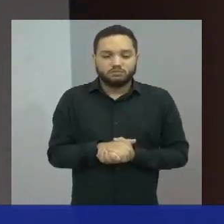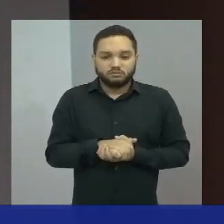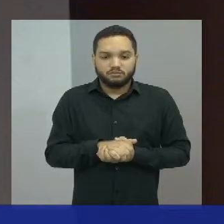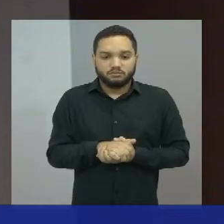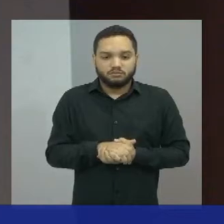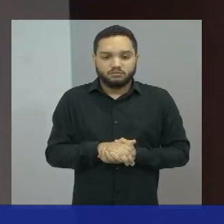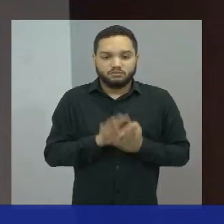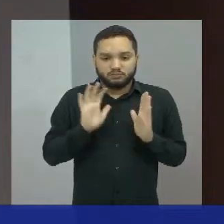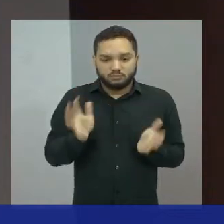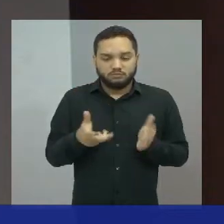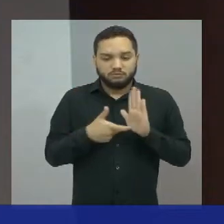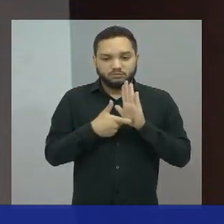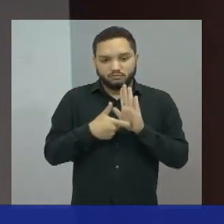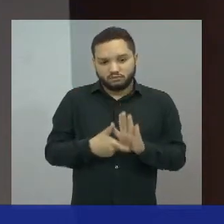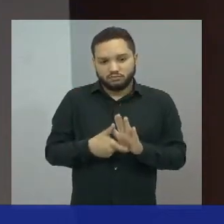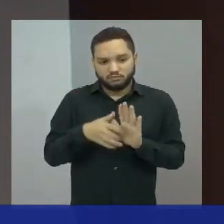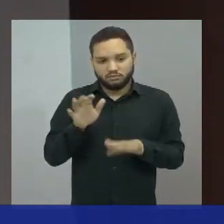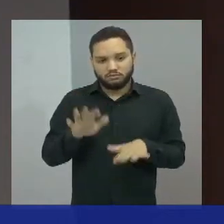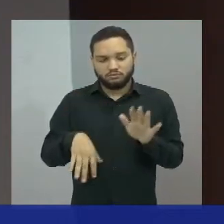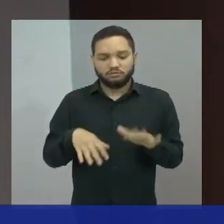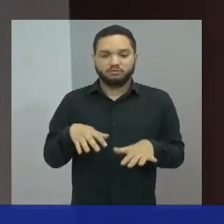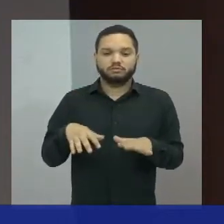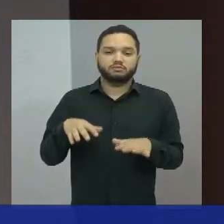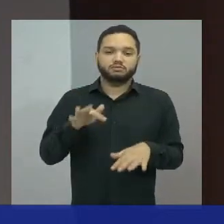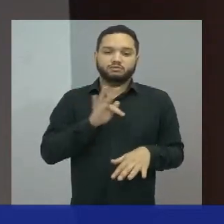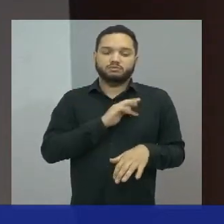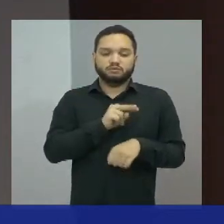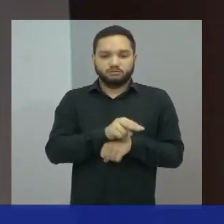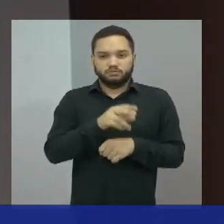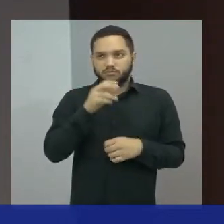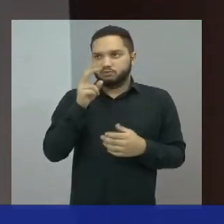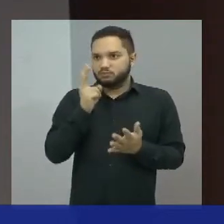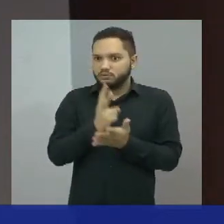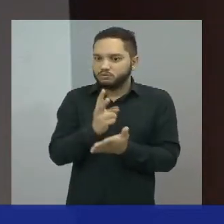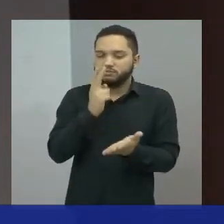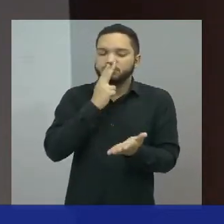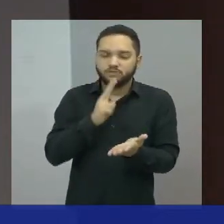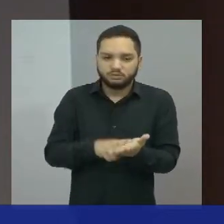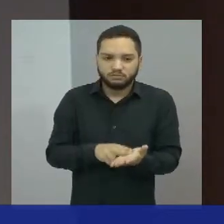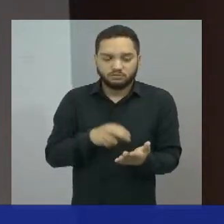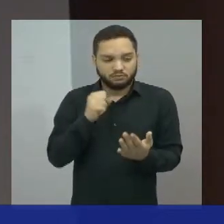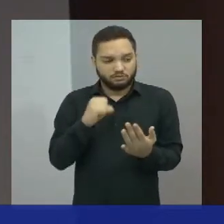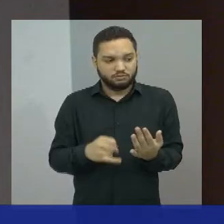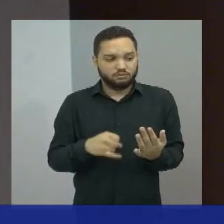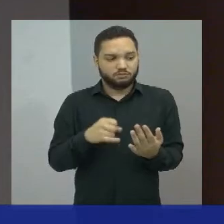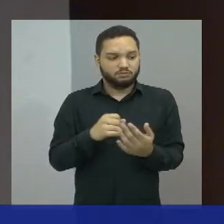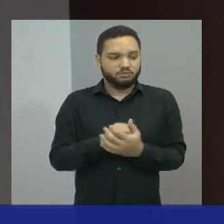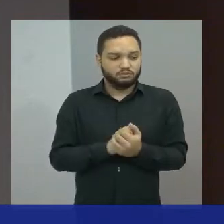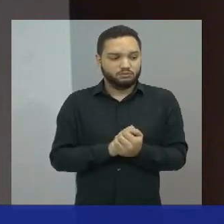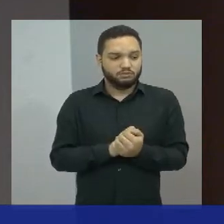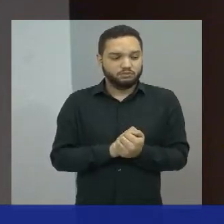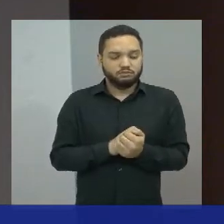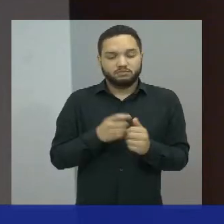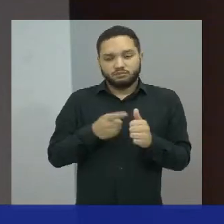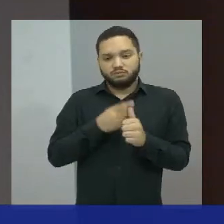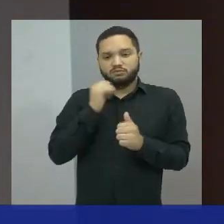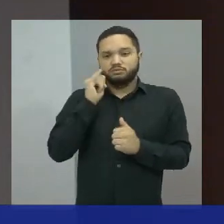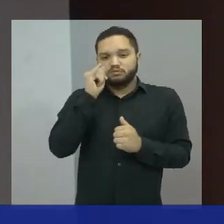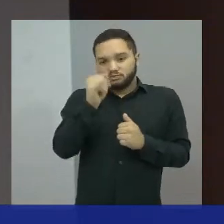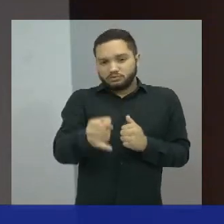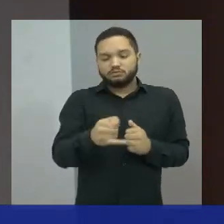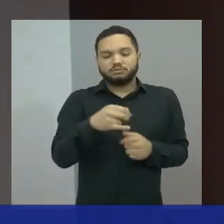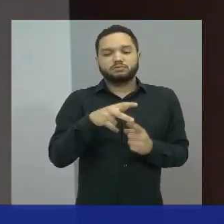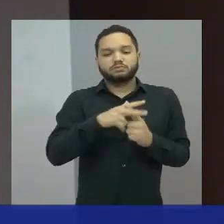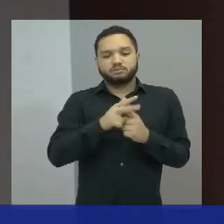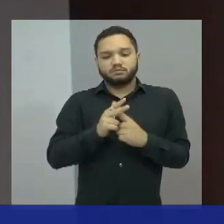Já demonstrei aqui que nem sempre o fiscal autua, já demonstrei que quando ele autua, metade das vezes ele notifica para